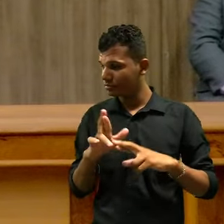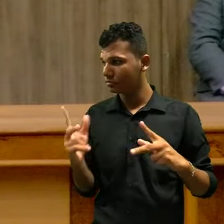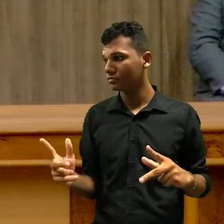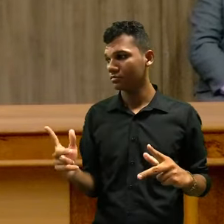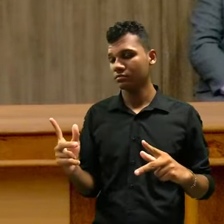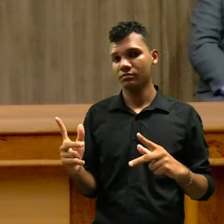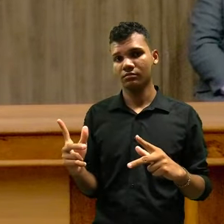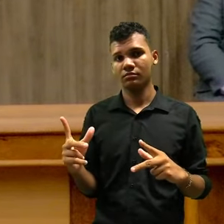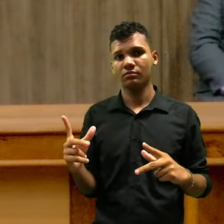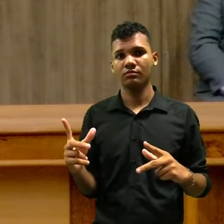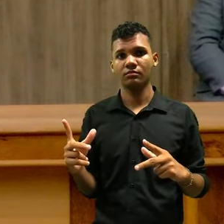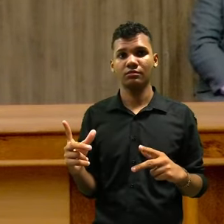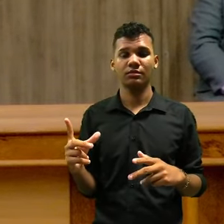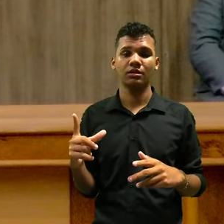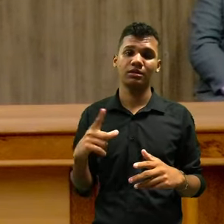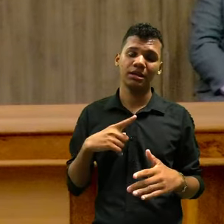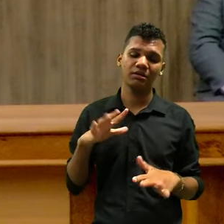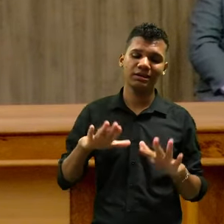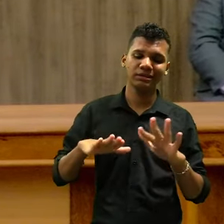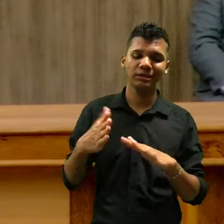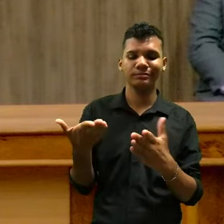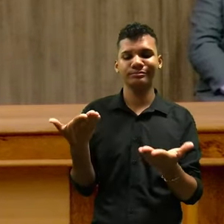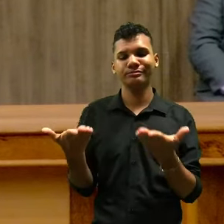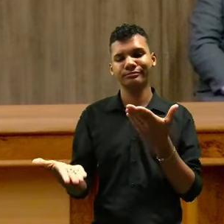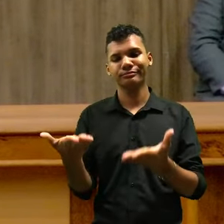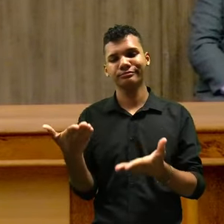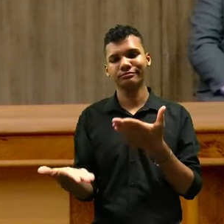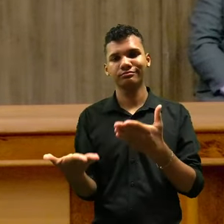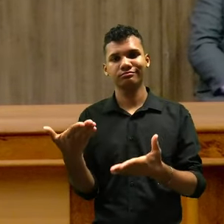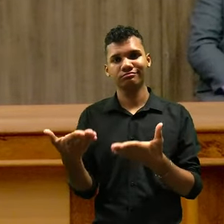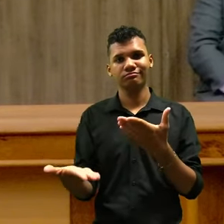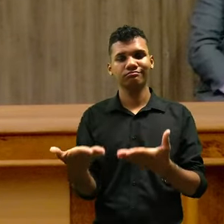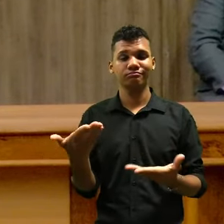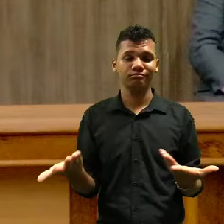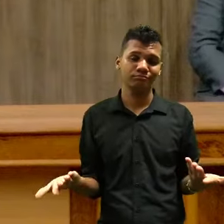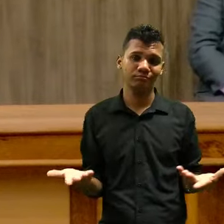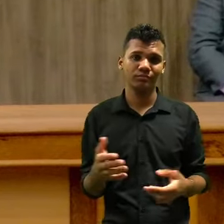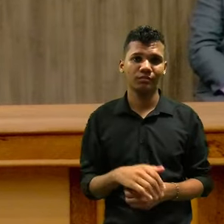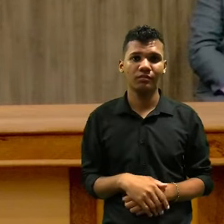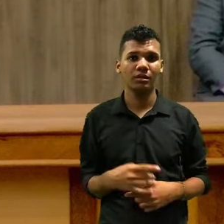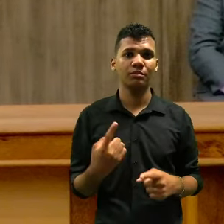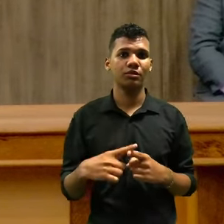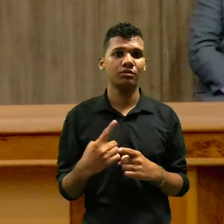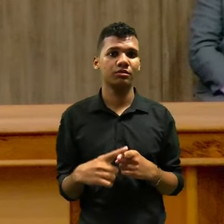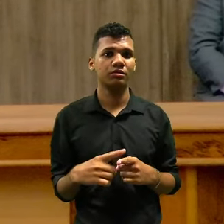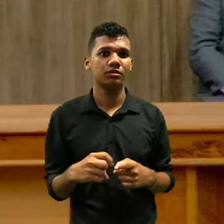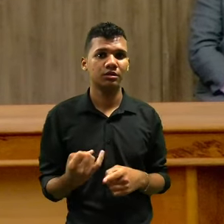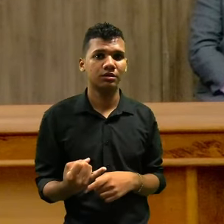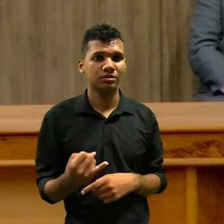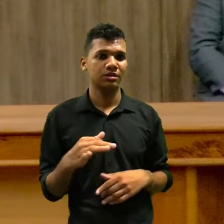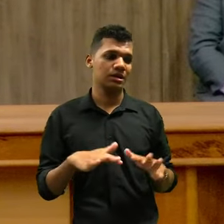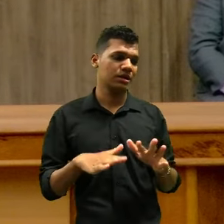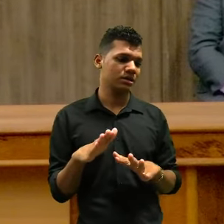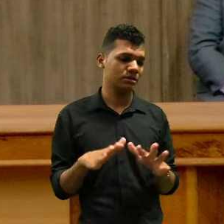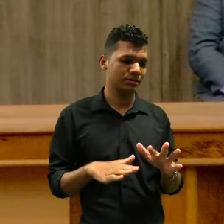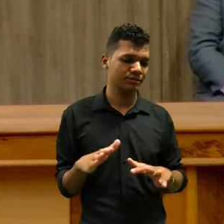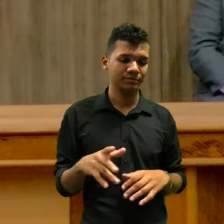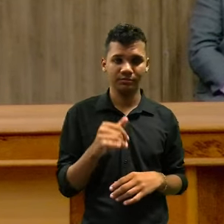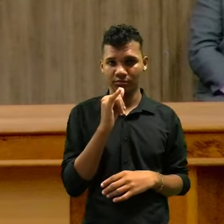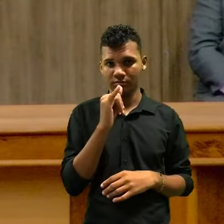emocional ele é superfície ele só bebe na beirada ele só Lambe no prato que os outros já